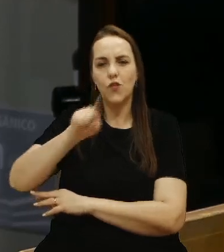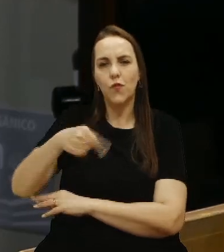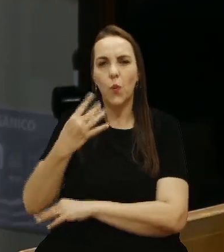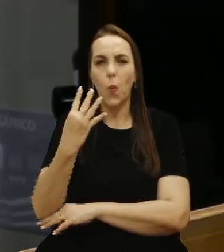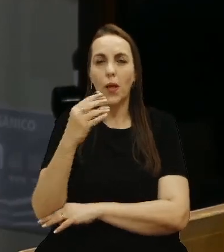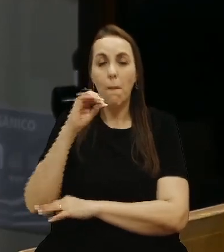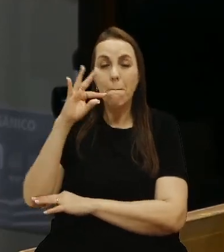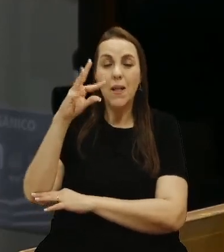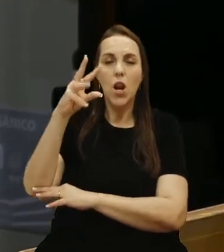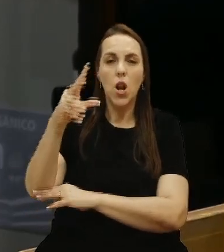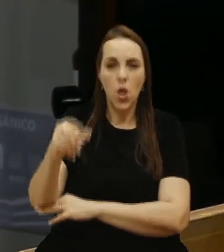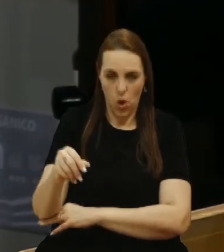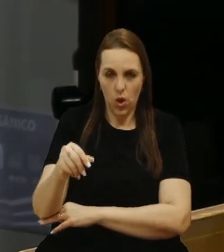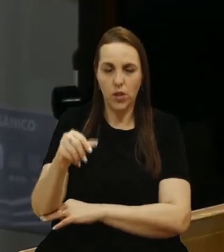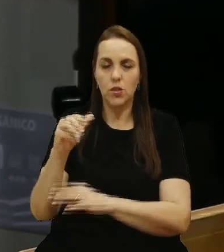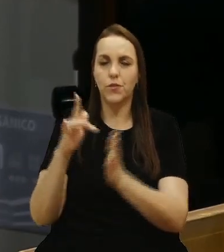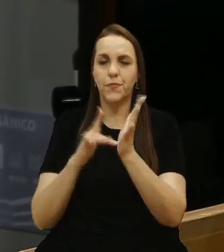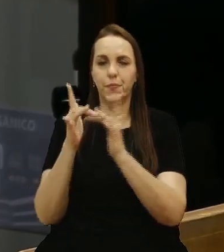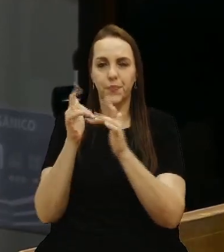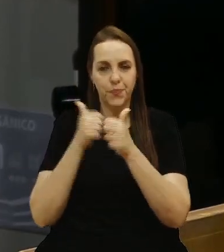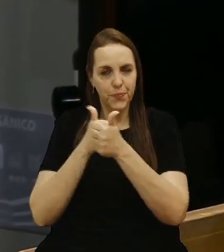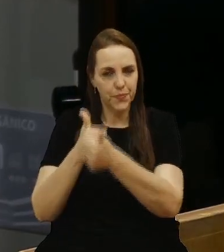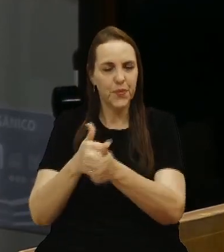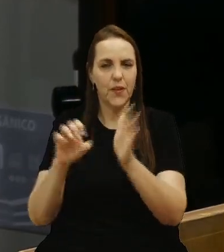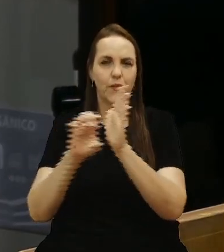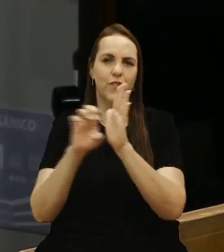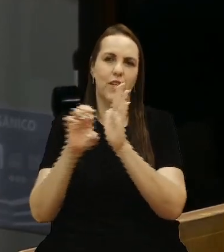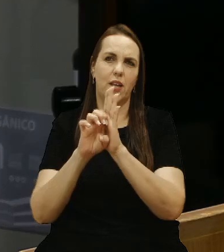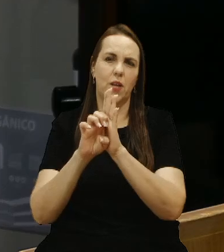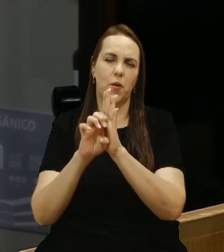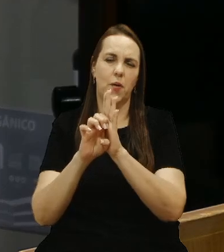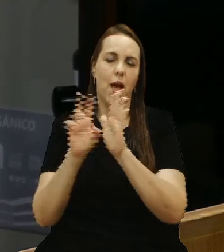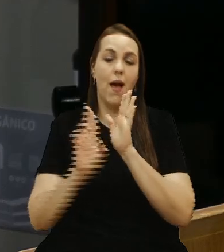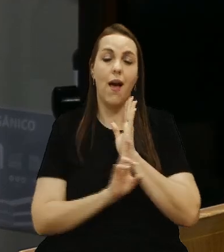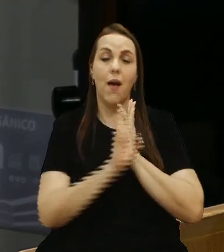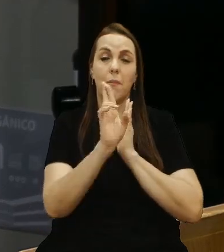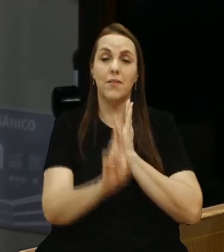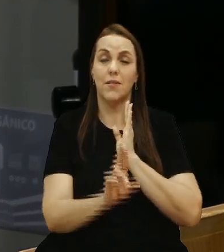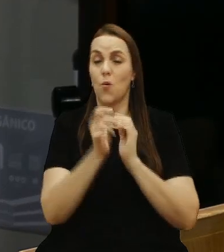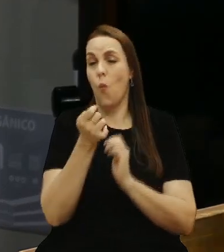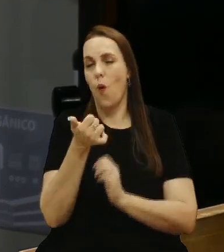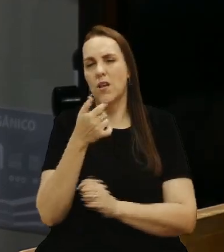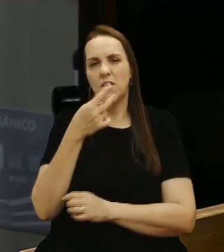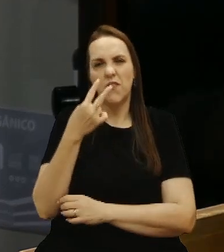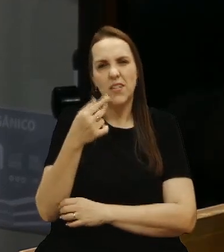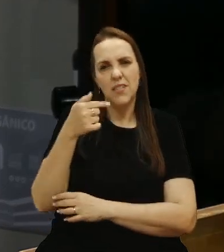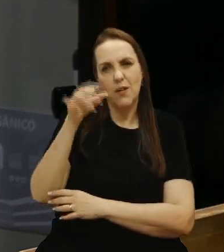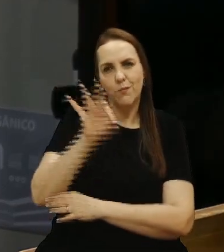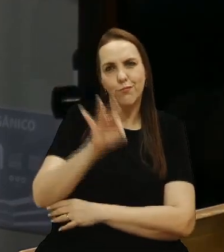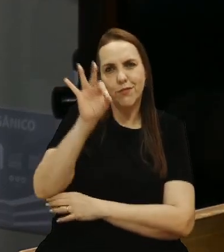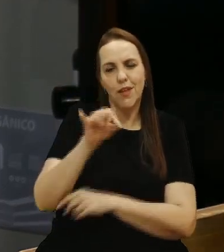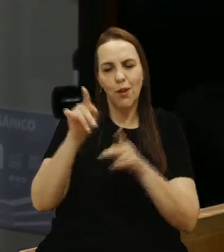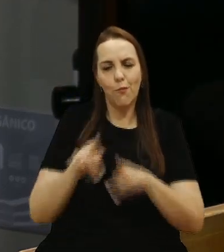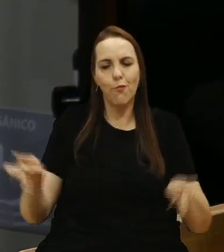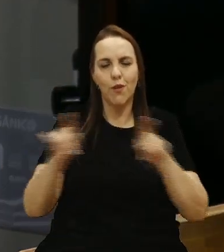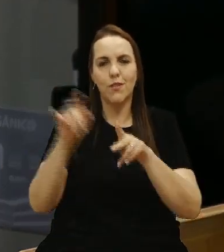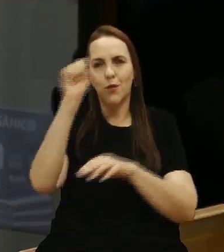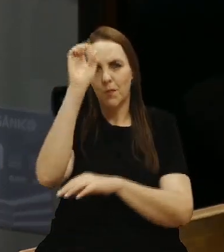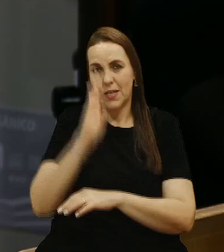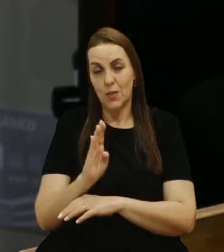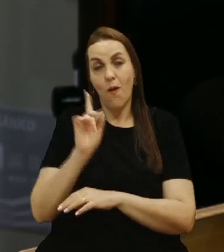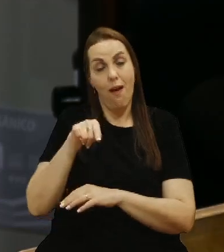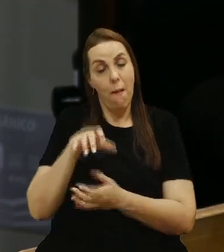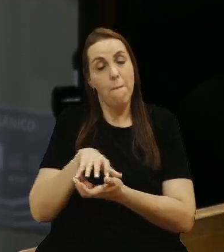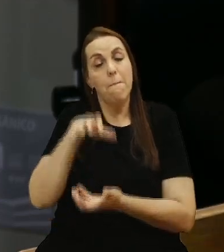milhões de cristãos evangélicos. Isso representa quase 27% da população brasileira majoritariamente